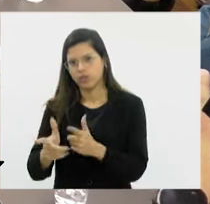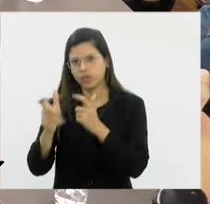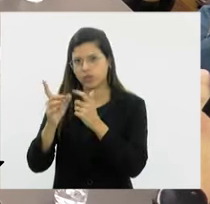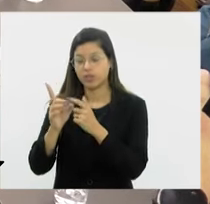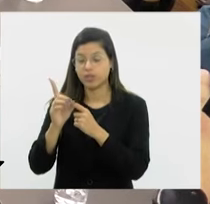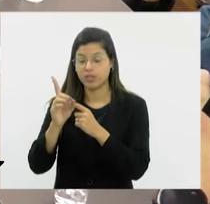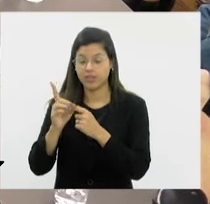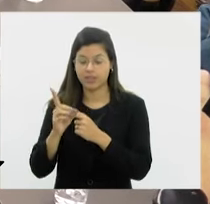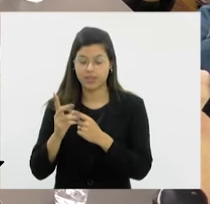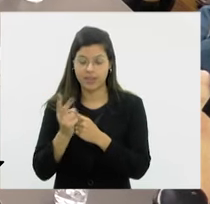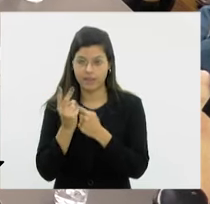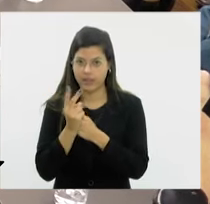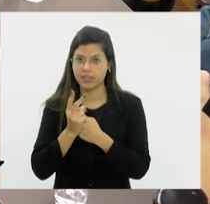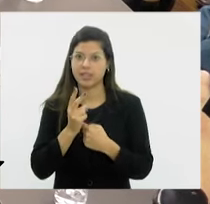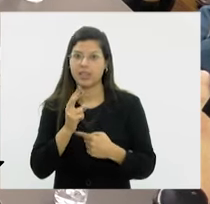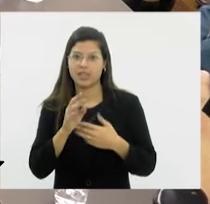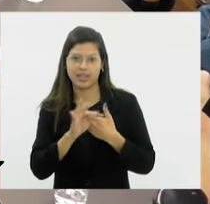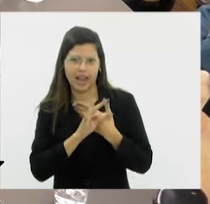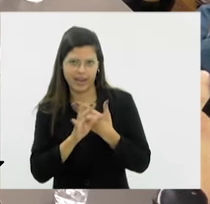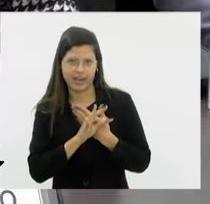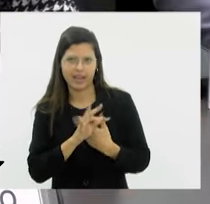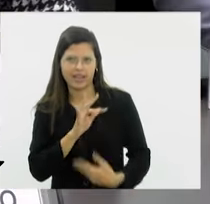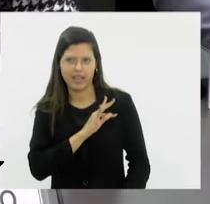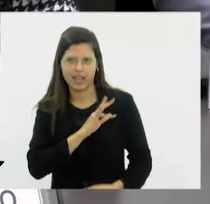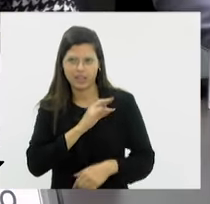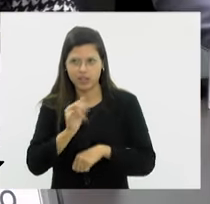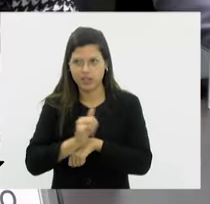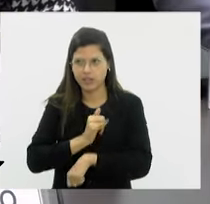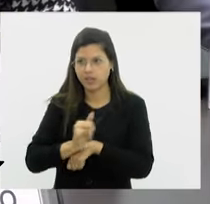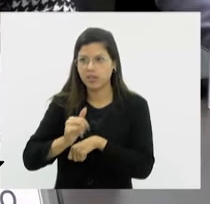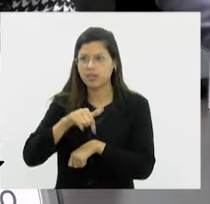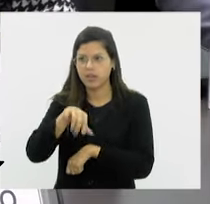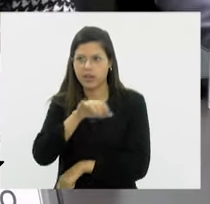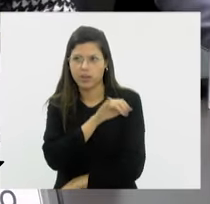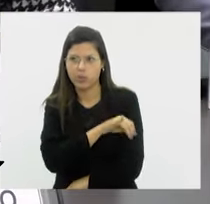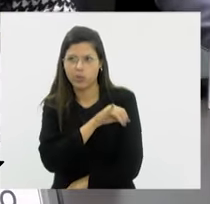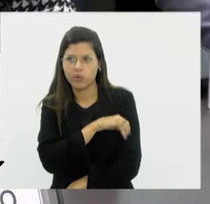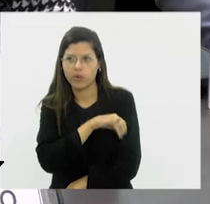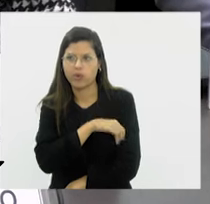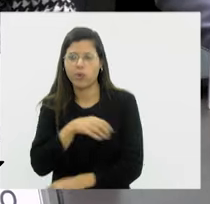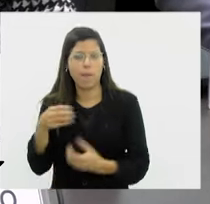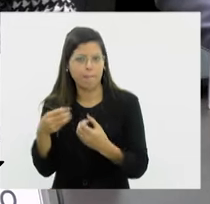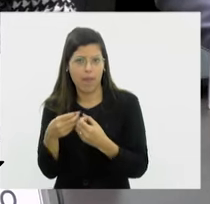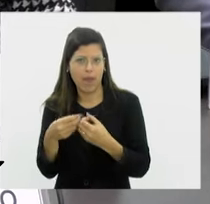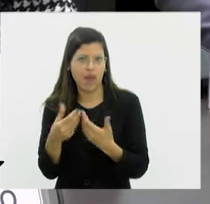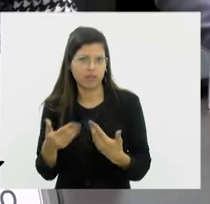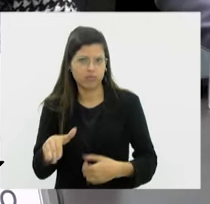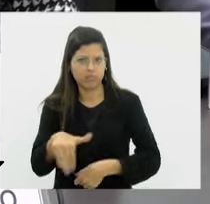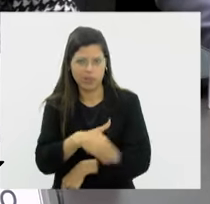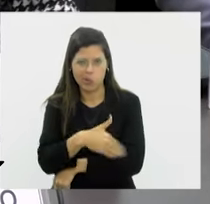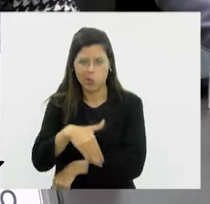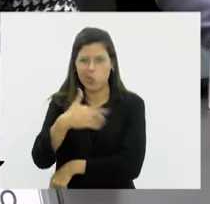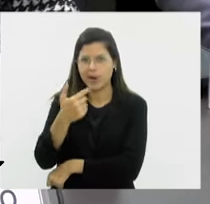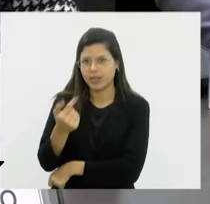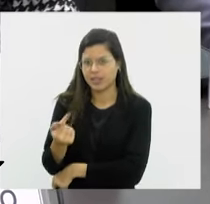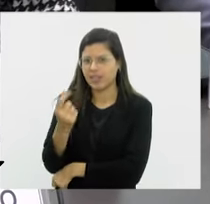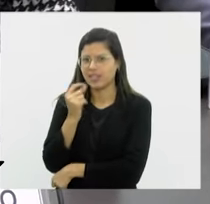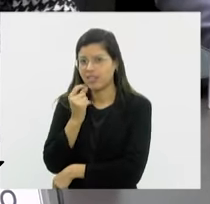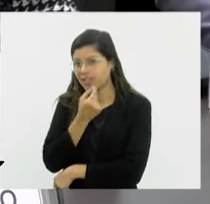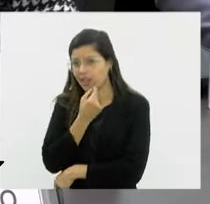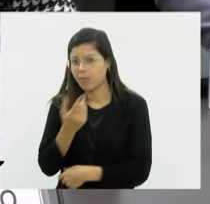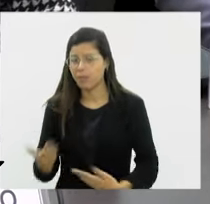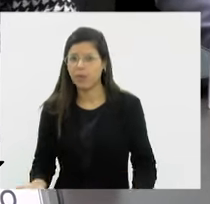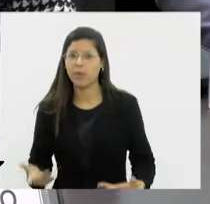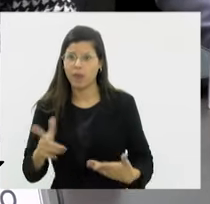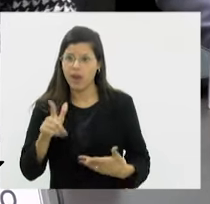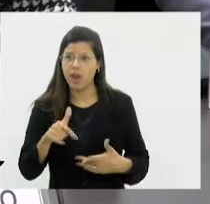porte velado. Sim. Tem uma federação, inclusive, Federação TDT Rio de Janeiro, fica aqui na Rua 7 de Setembro. Então, mas o que eu quero dizer assim, modalidade esportiva.